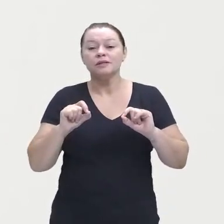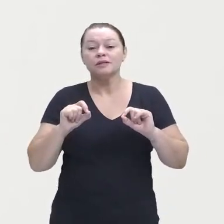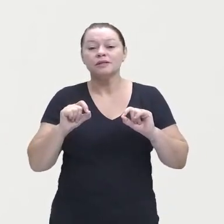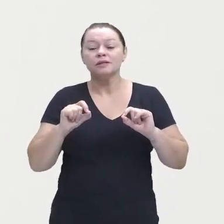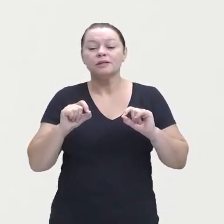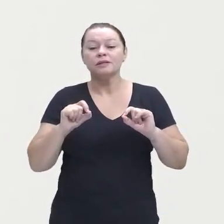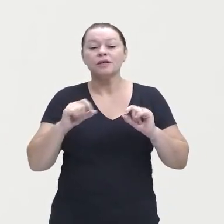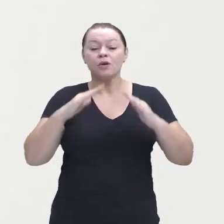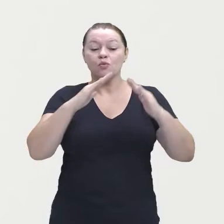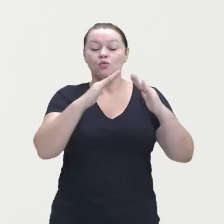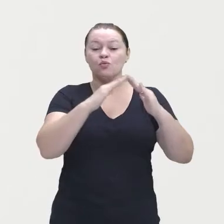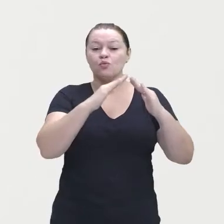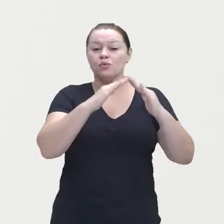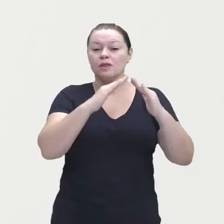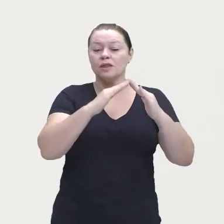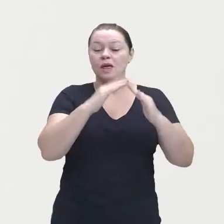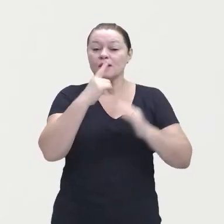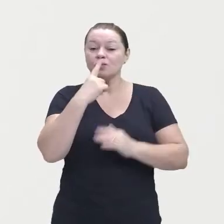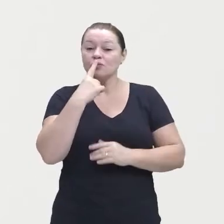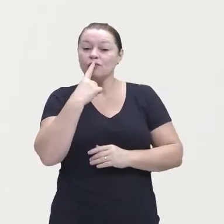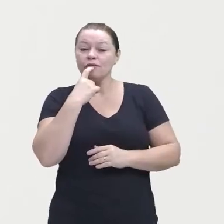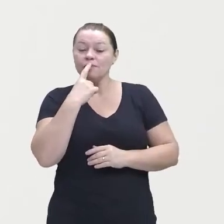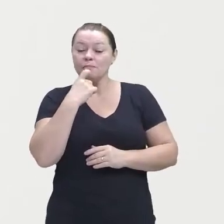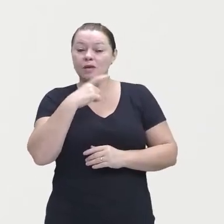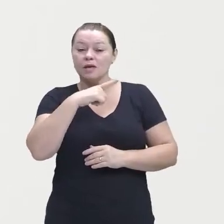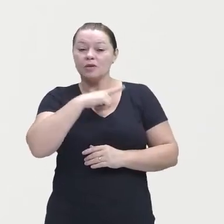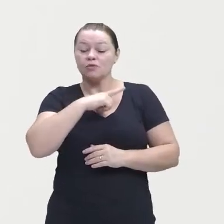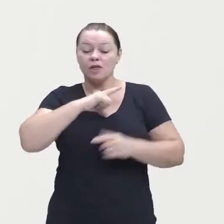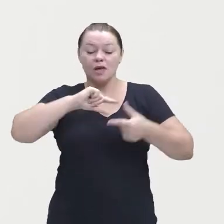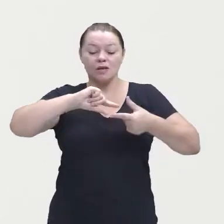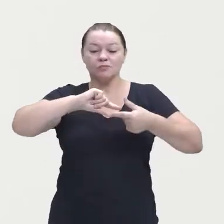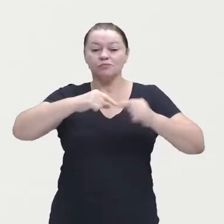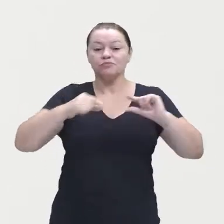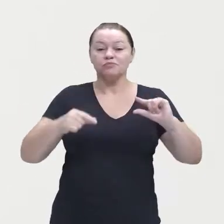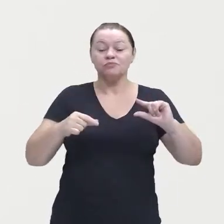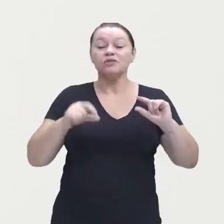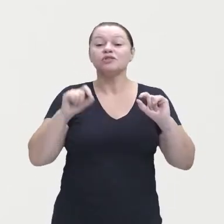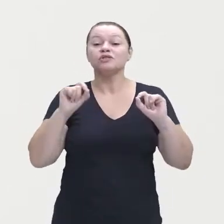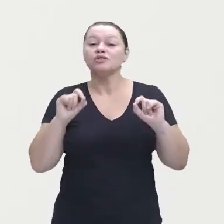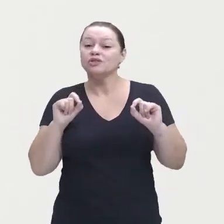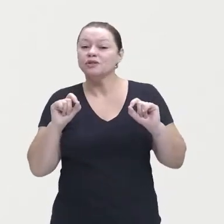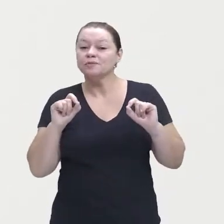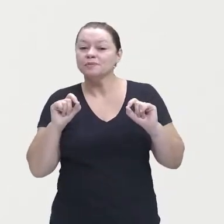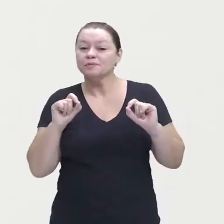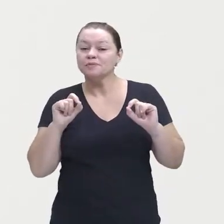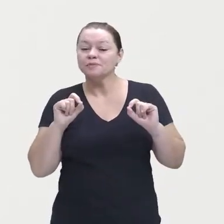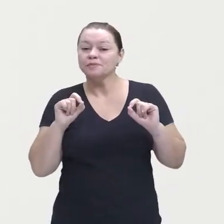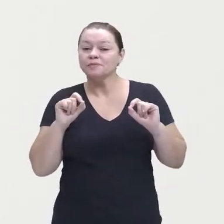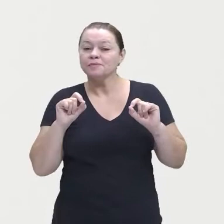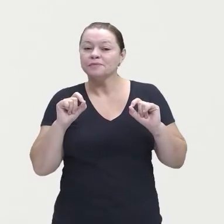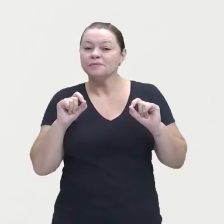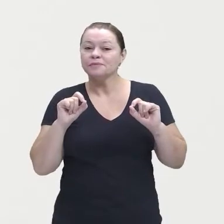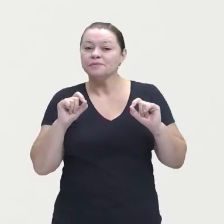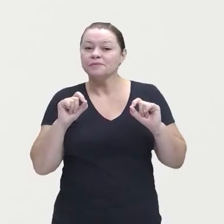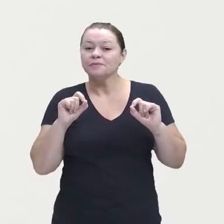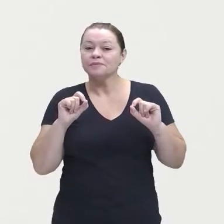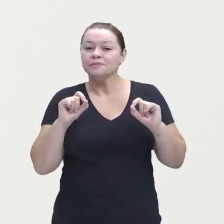O teto vermelho tem o formato de um